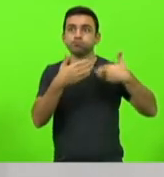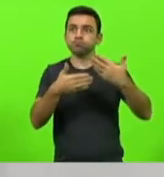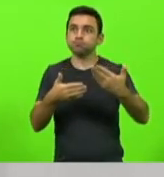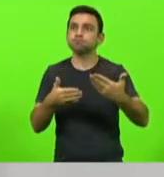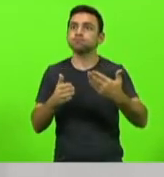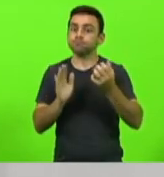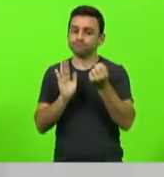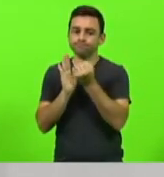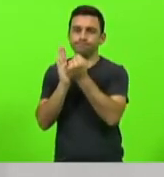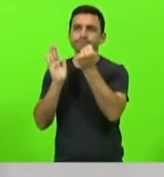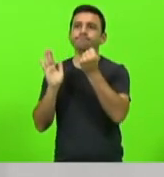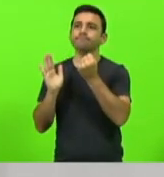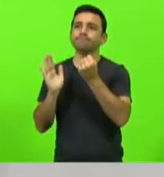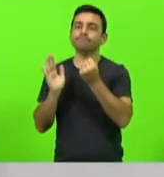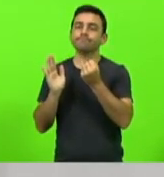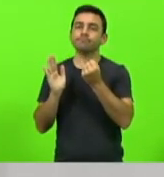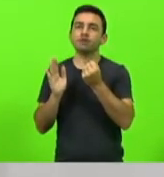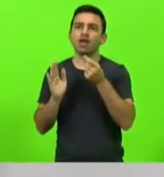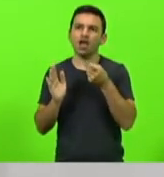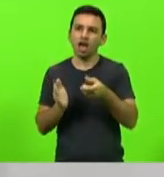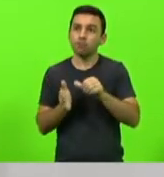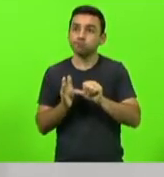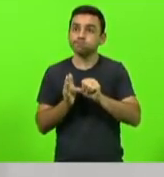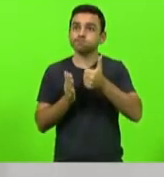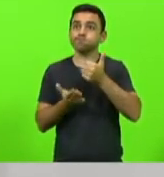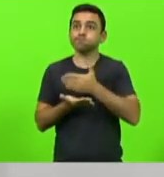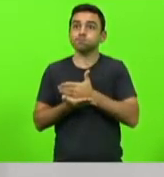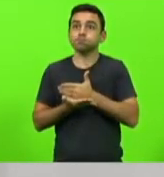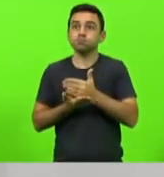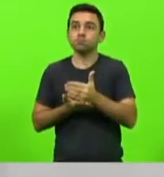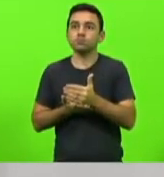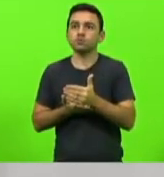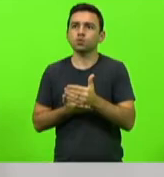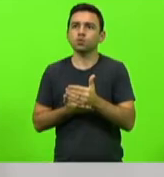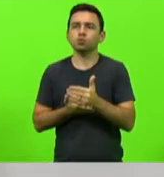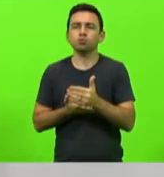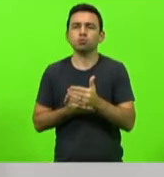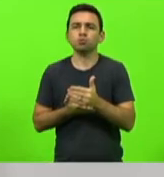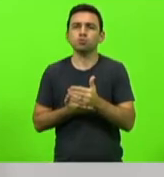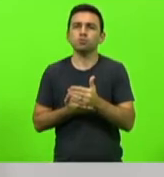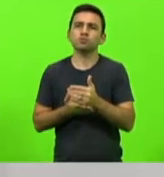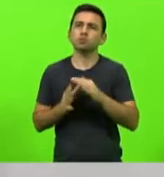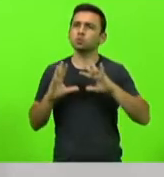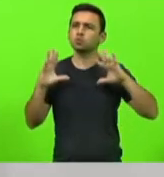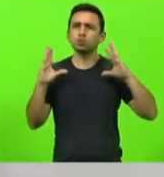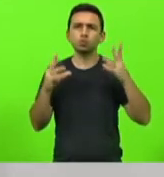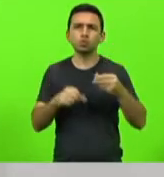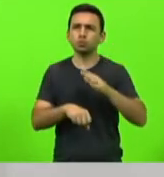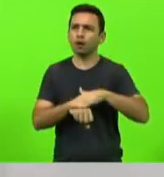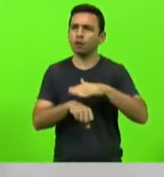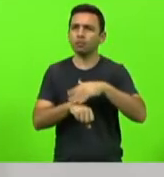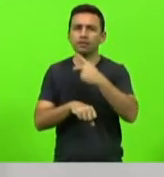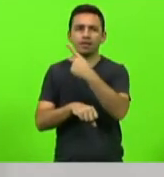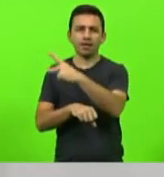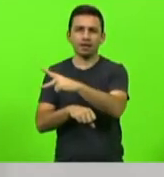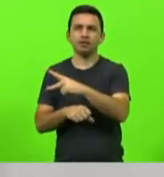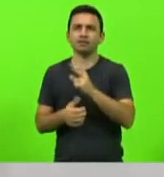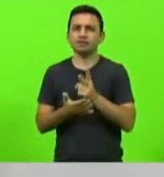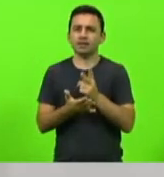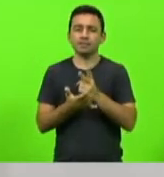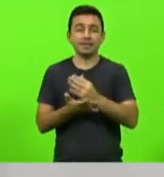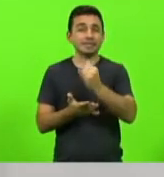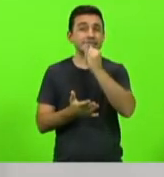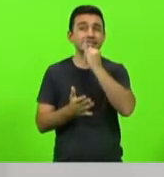foi precursora em absolutamente tudo o que fez e um exemplo para